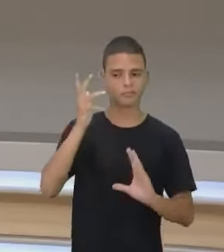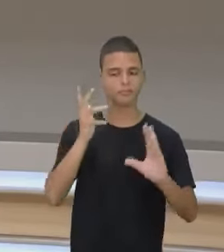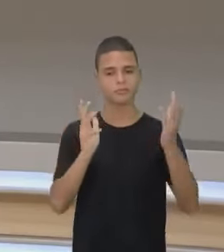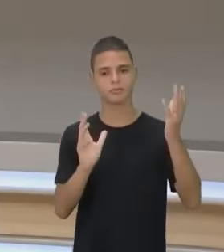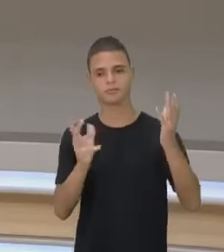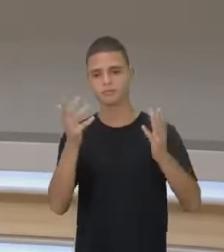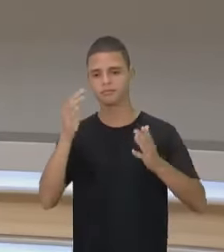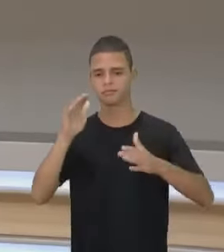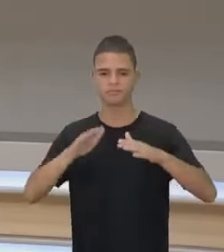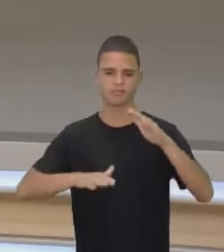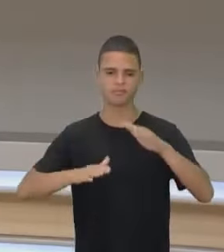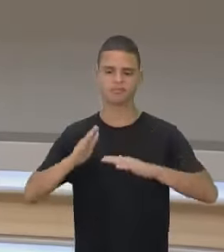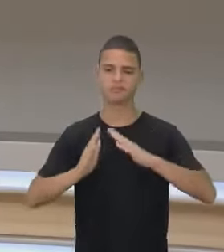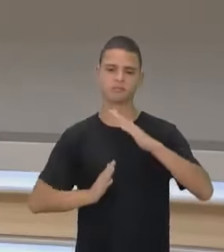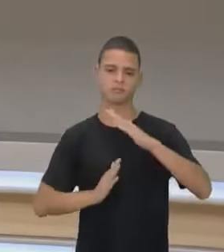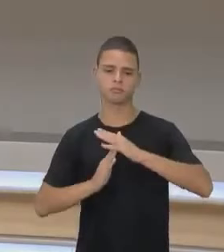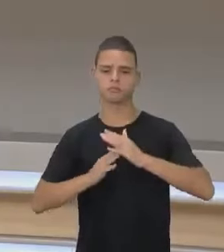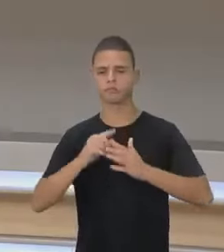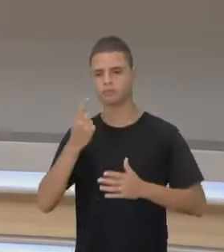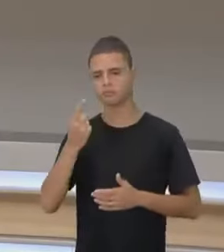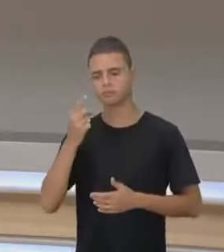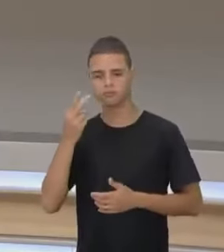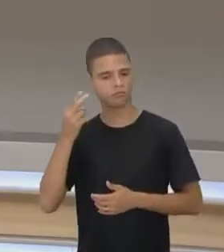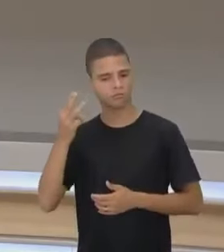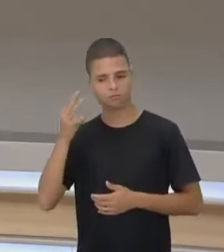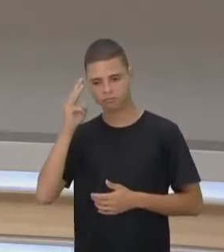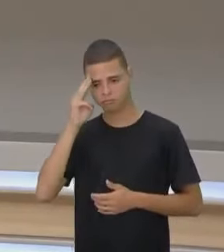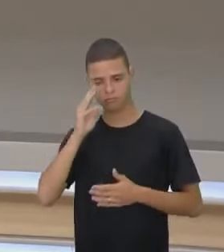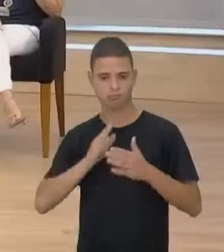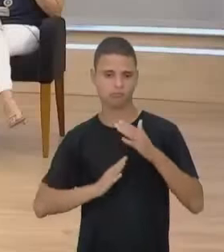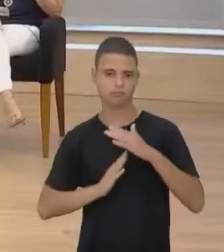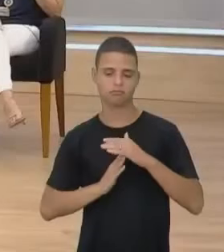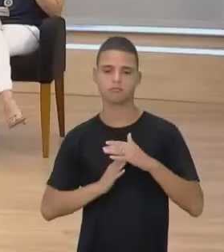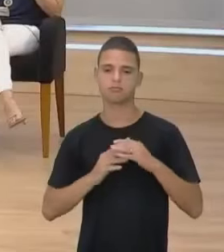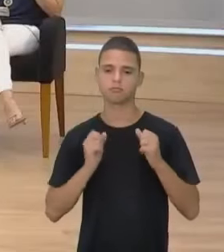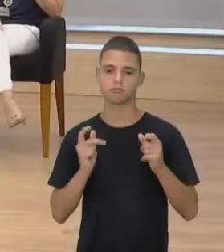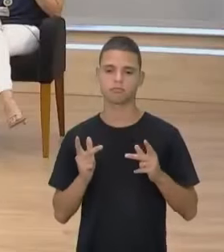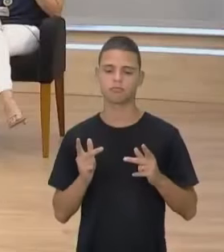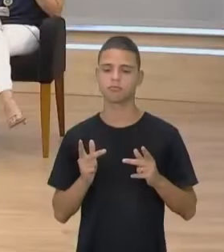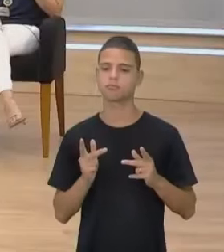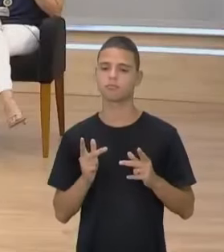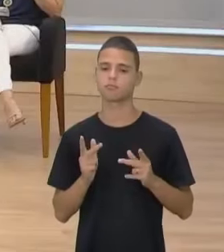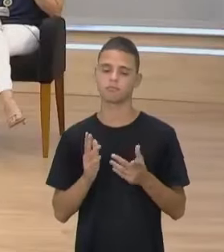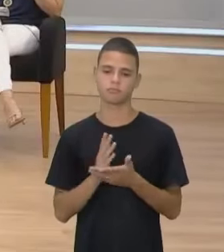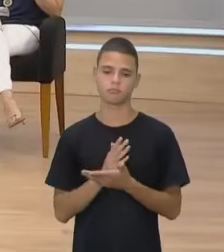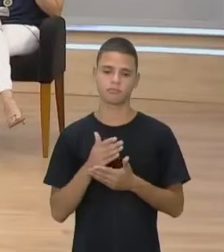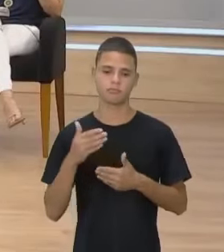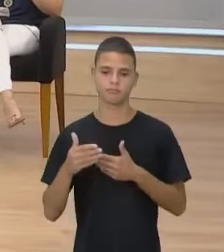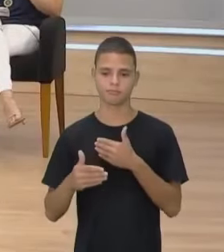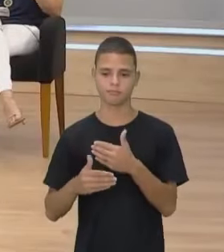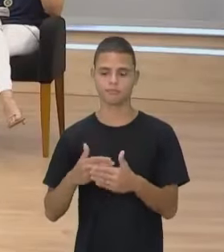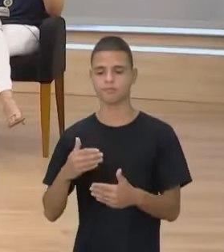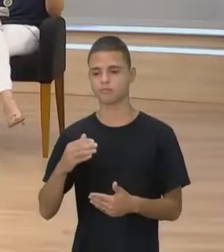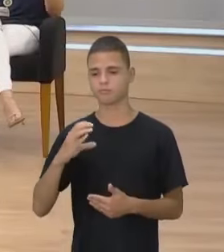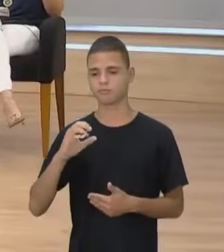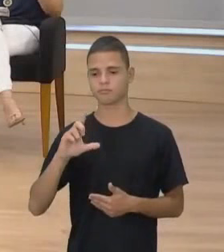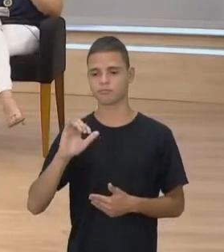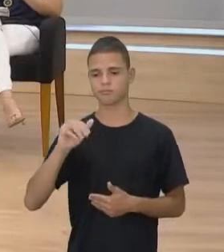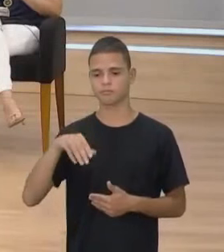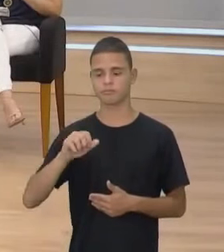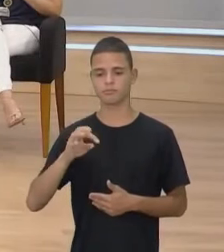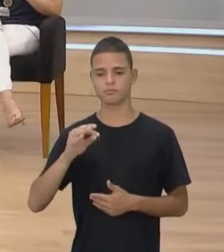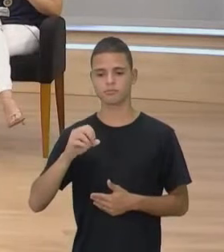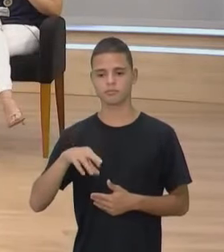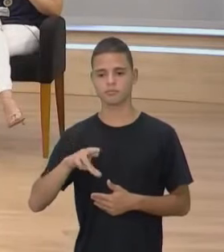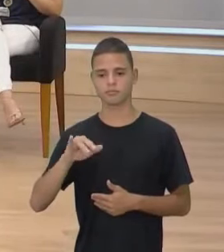acontecem em, no máximo, 1, 2, 3 dias. Okay? Perfeito. Então a escala é de dias, ao passo que o climatológico pode se